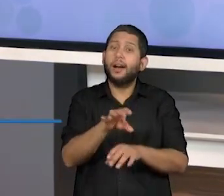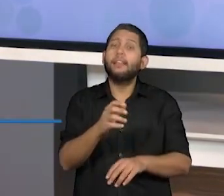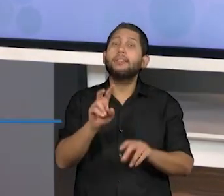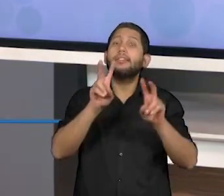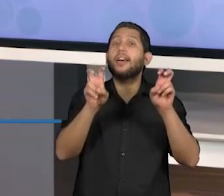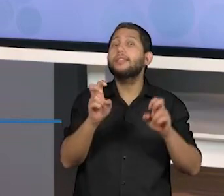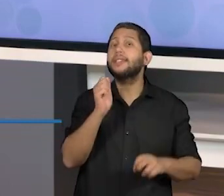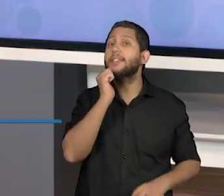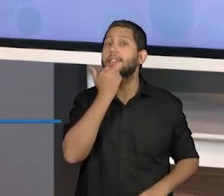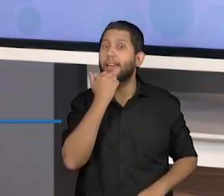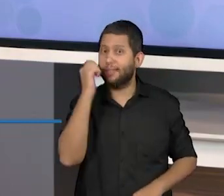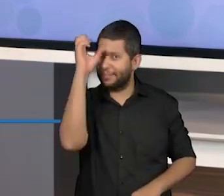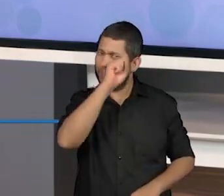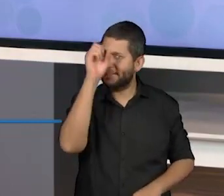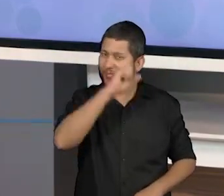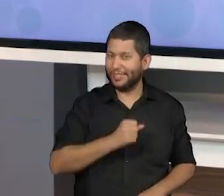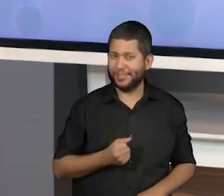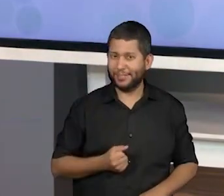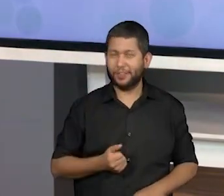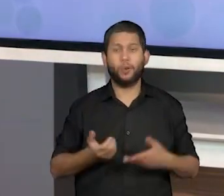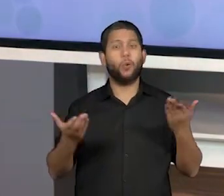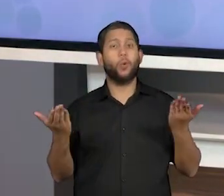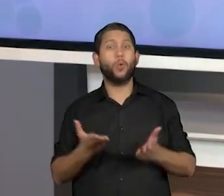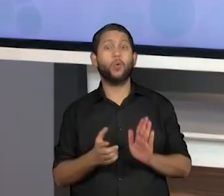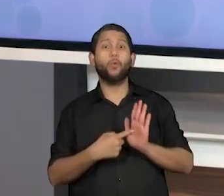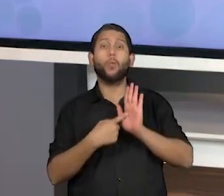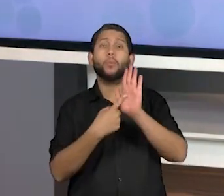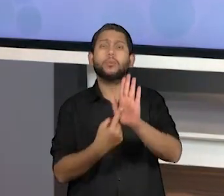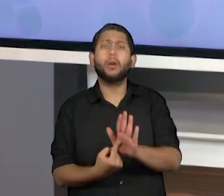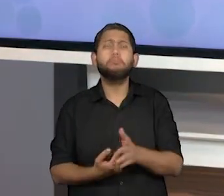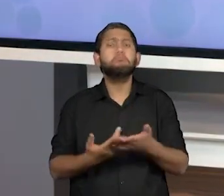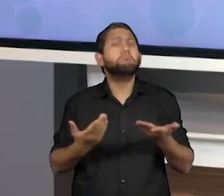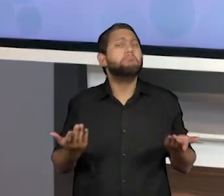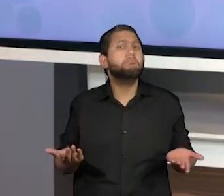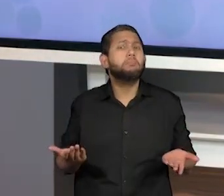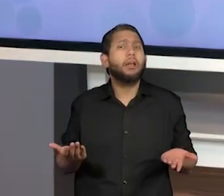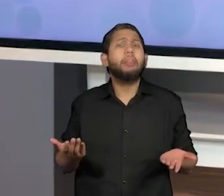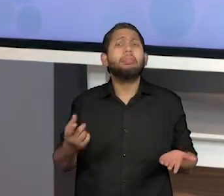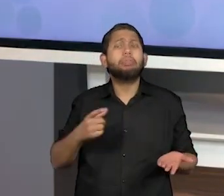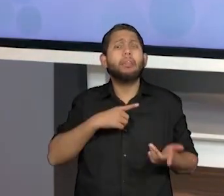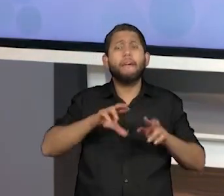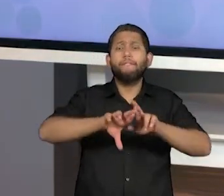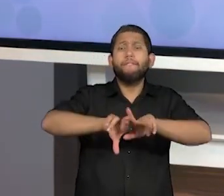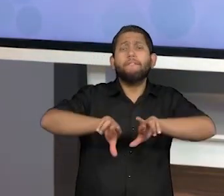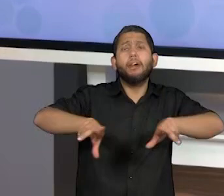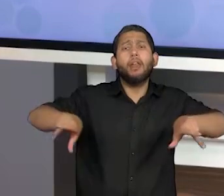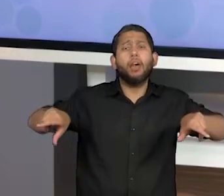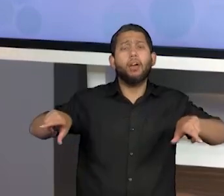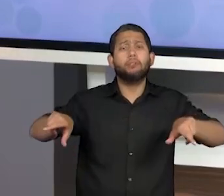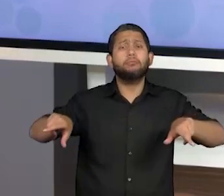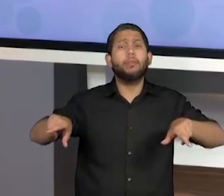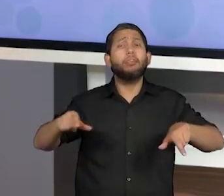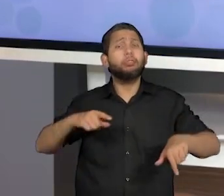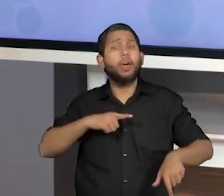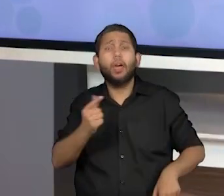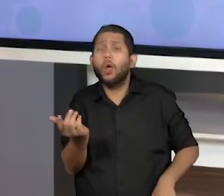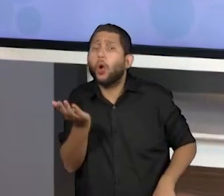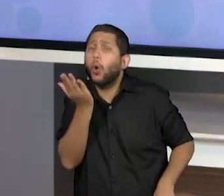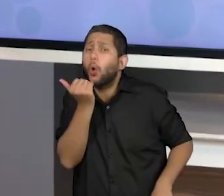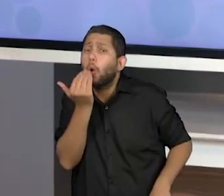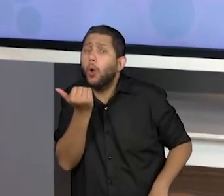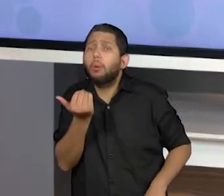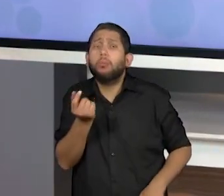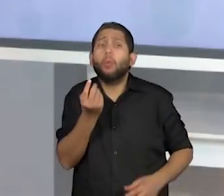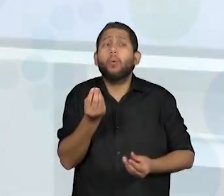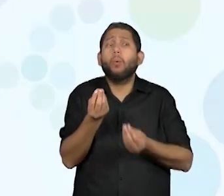tá bom? Hoje a gente vai conversar sobre a alimentação dos seres vivos. E eu quero saber de